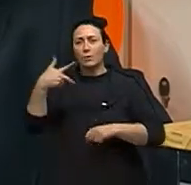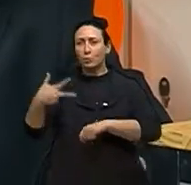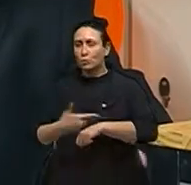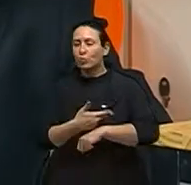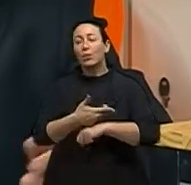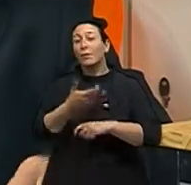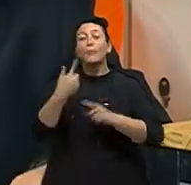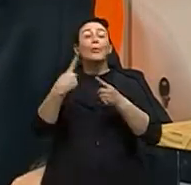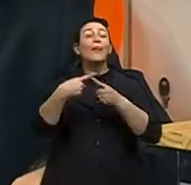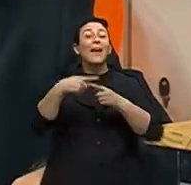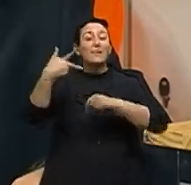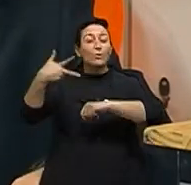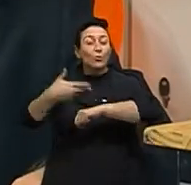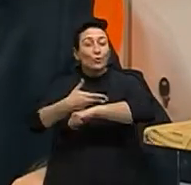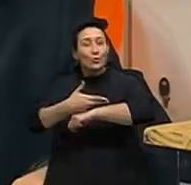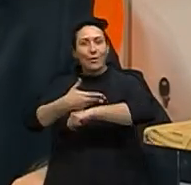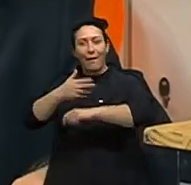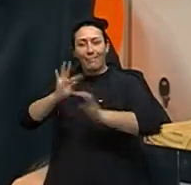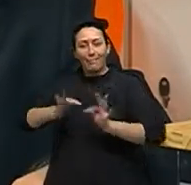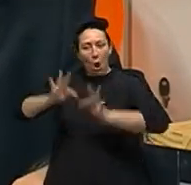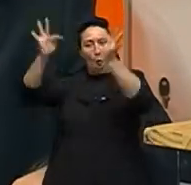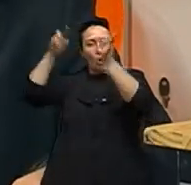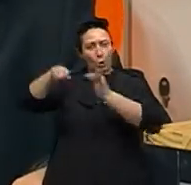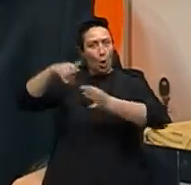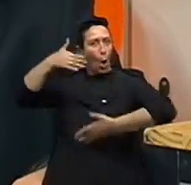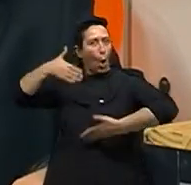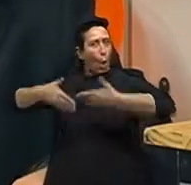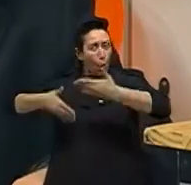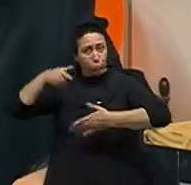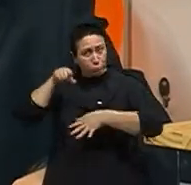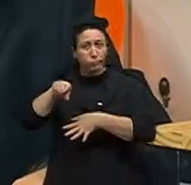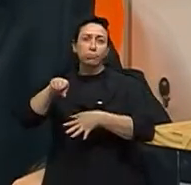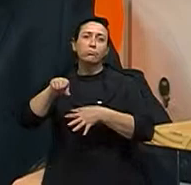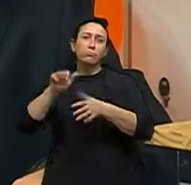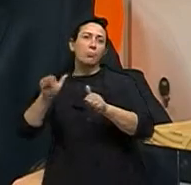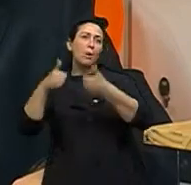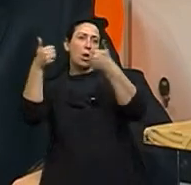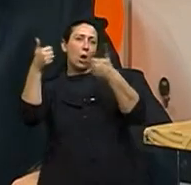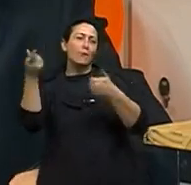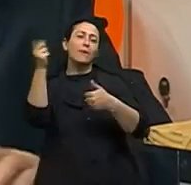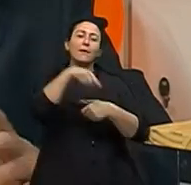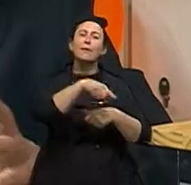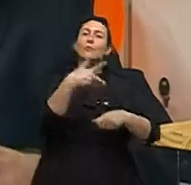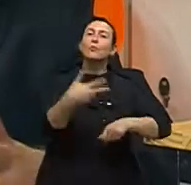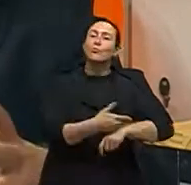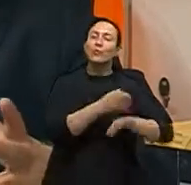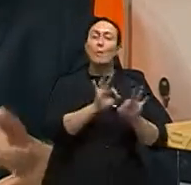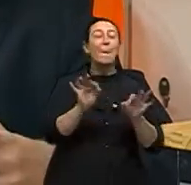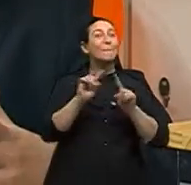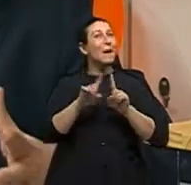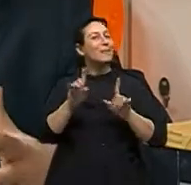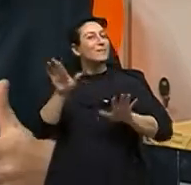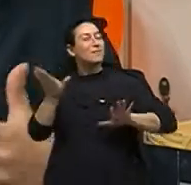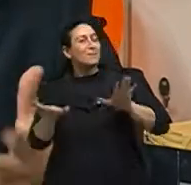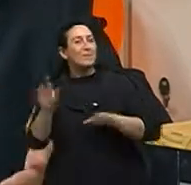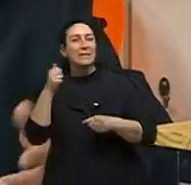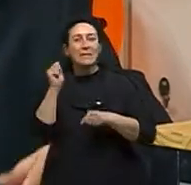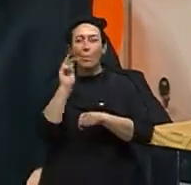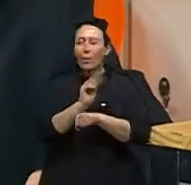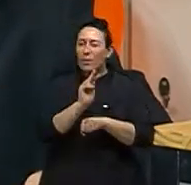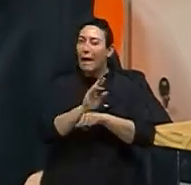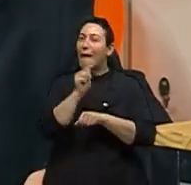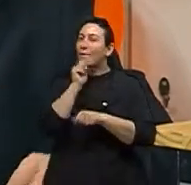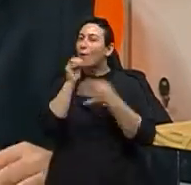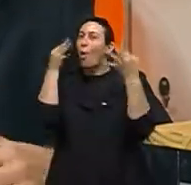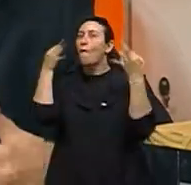robótica em relação à cirurgia aberta ah ok Eh esses benefícios eles ainda precisam ser melhor